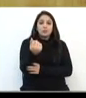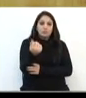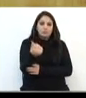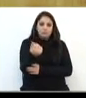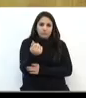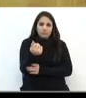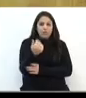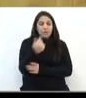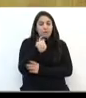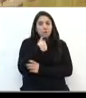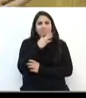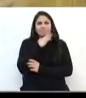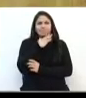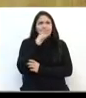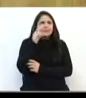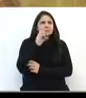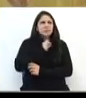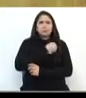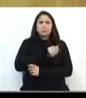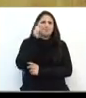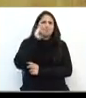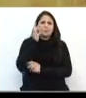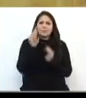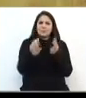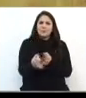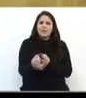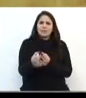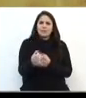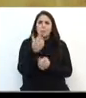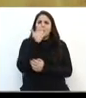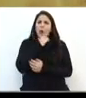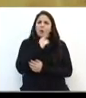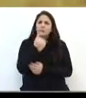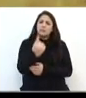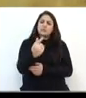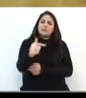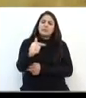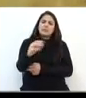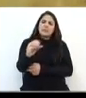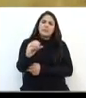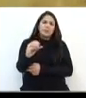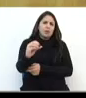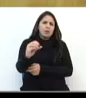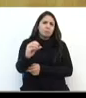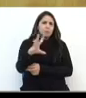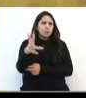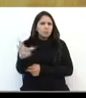recursos. Eu sou muito ruim com números, eu não me lembro agora exatamente, me parece que são 170